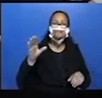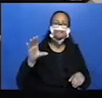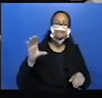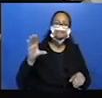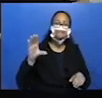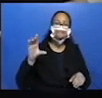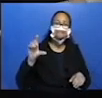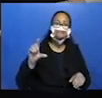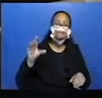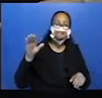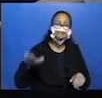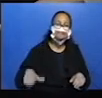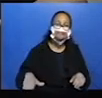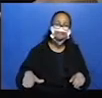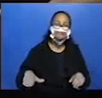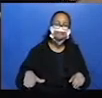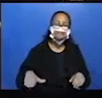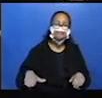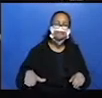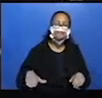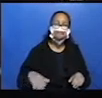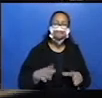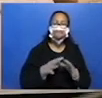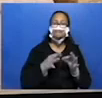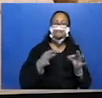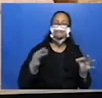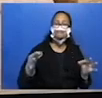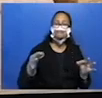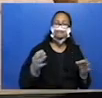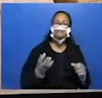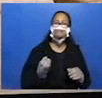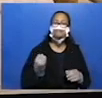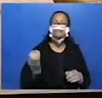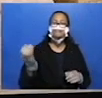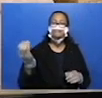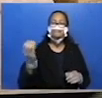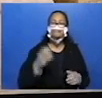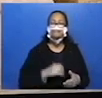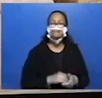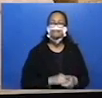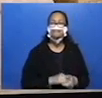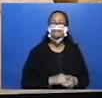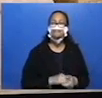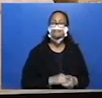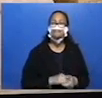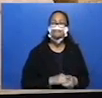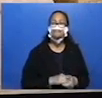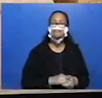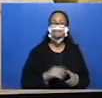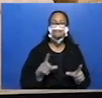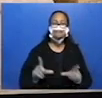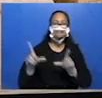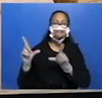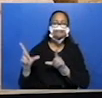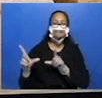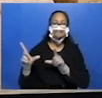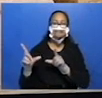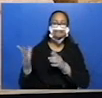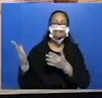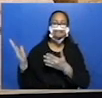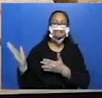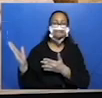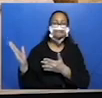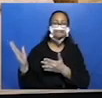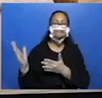de eu colocar o adjetivo? Eu pus longa viagem, tá bom? Nós colocamos aqui uma figura